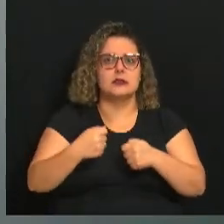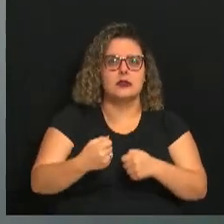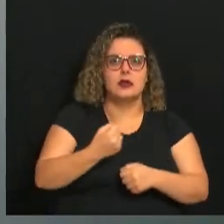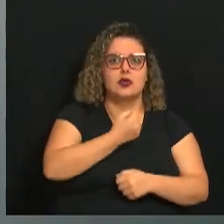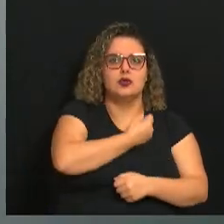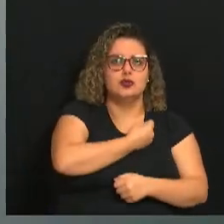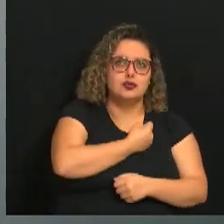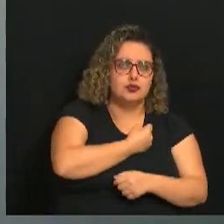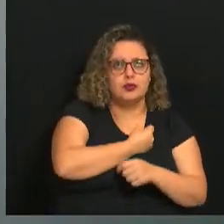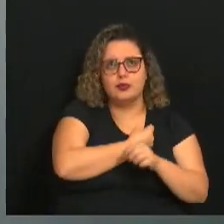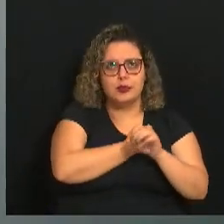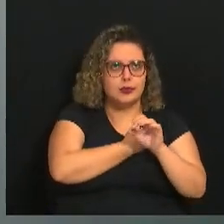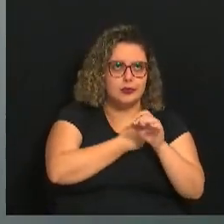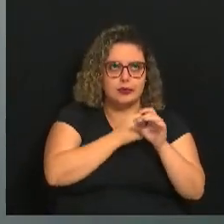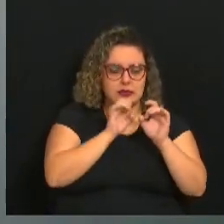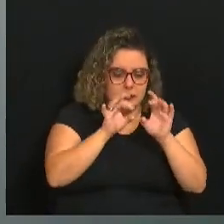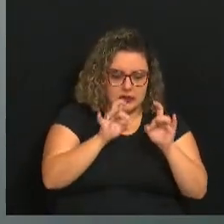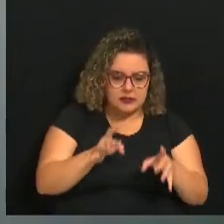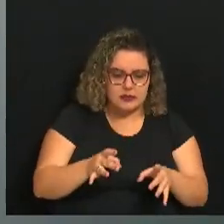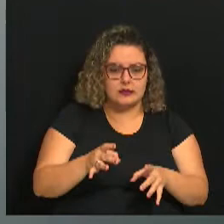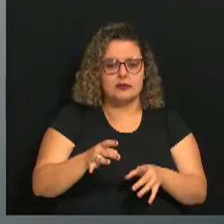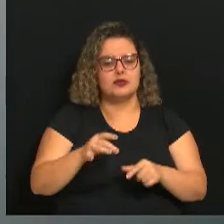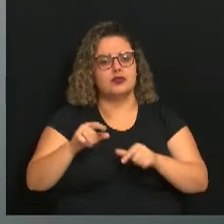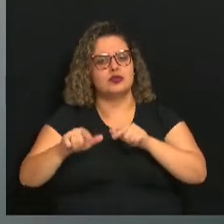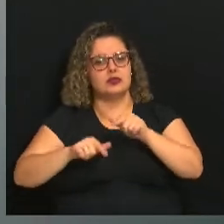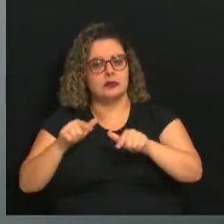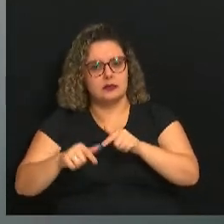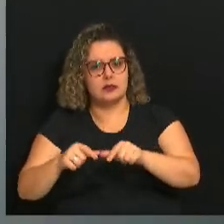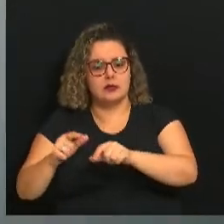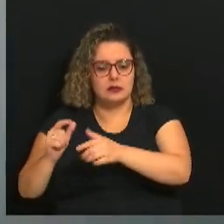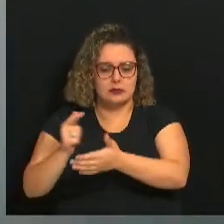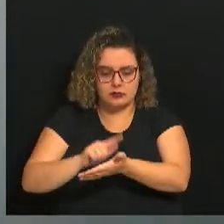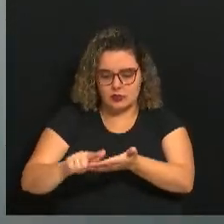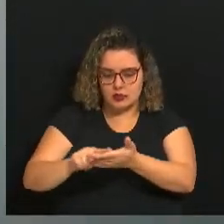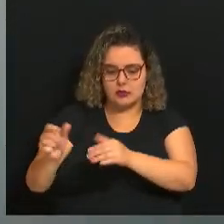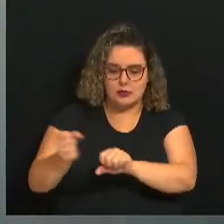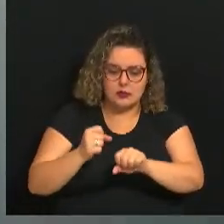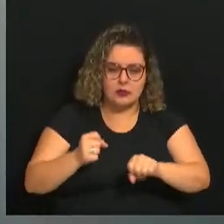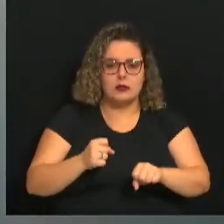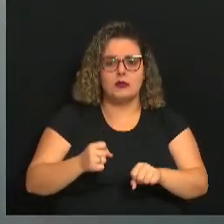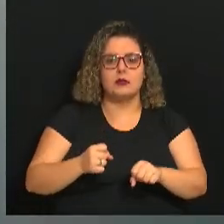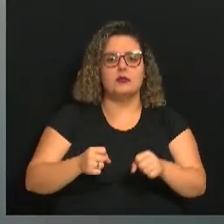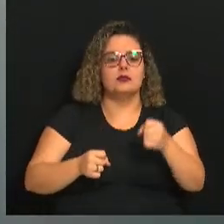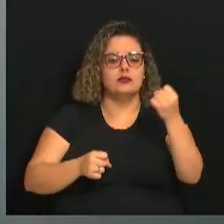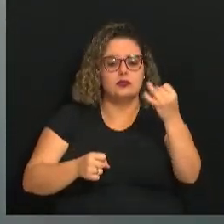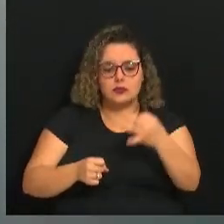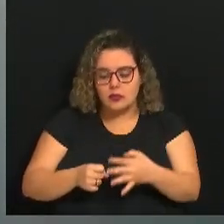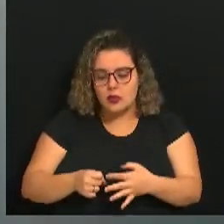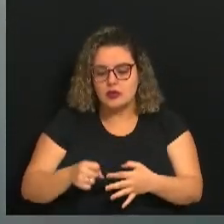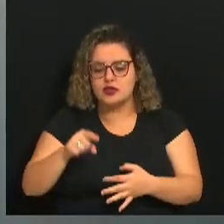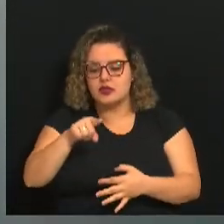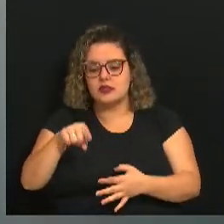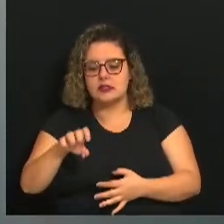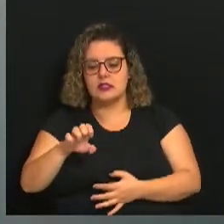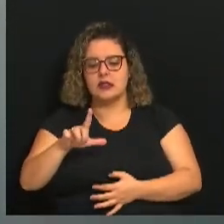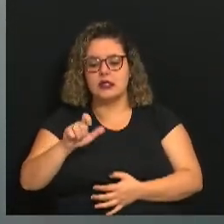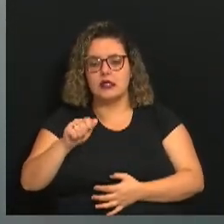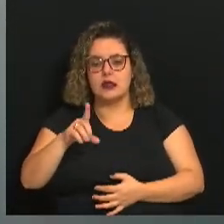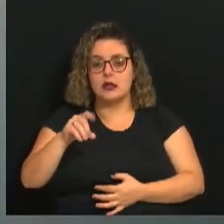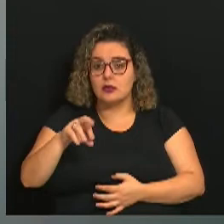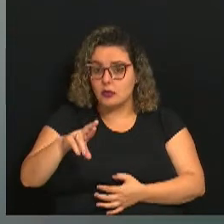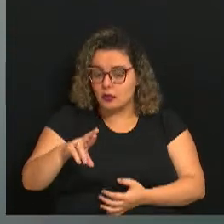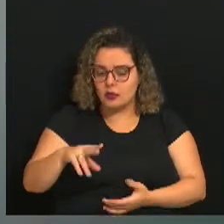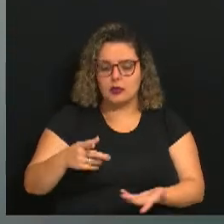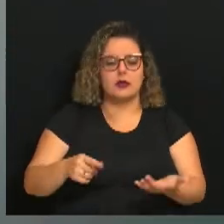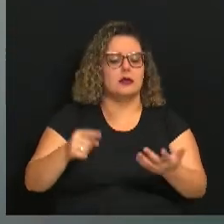tantas escolas, precisamos de tantos zeladores, de tantos cuidadores, de tantas linhas de ônibus. E, a partir